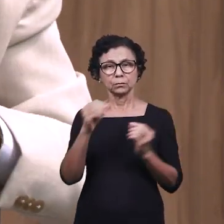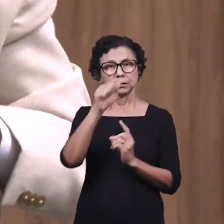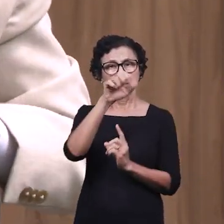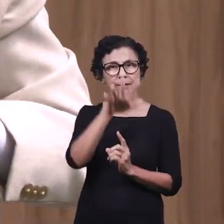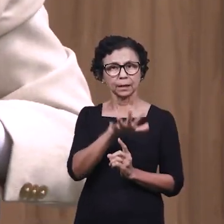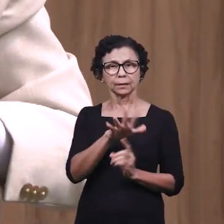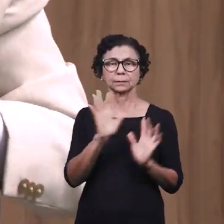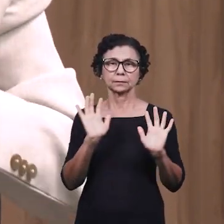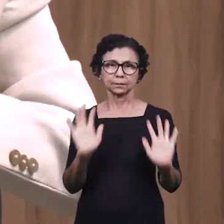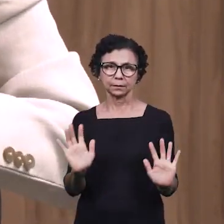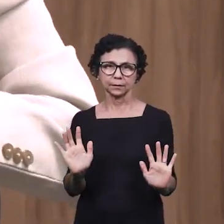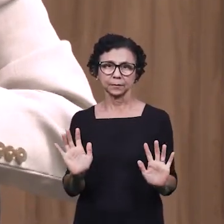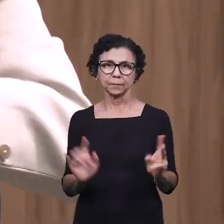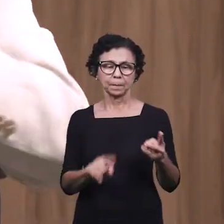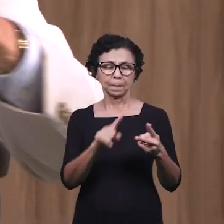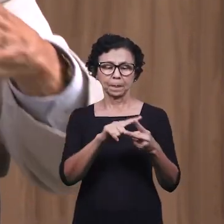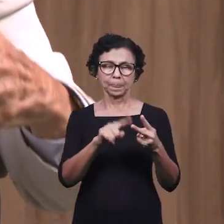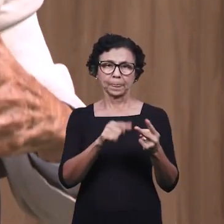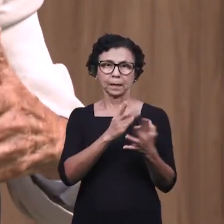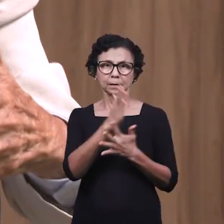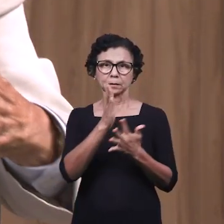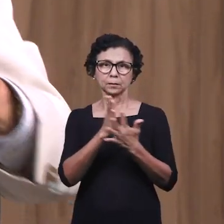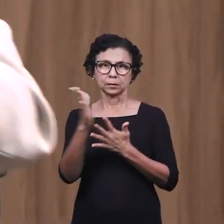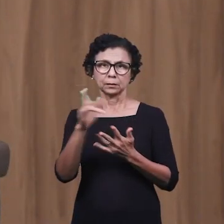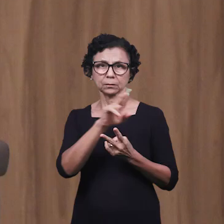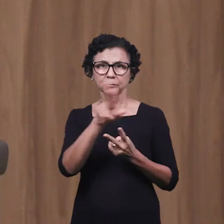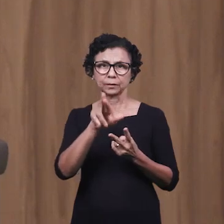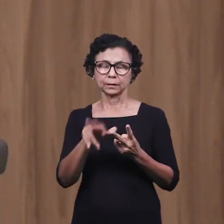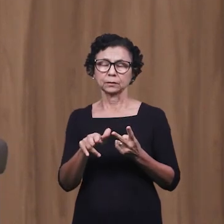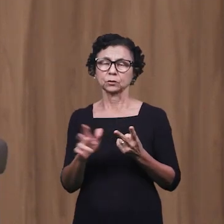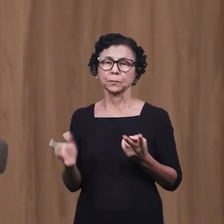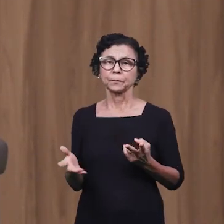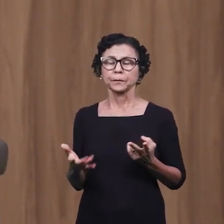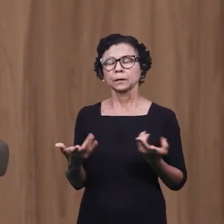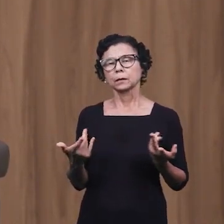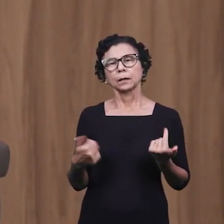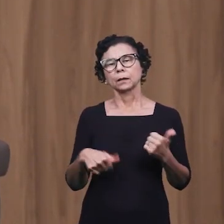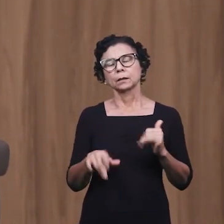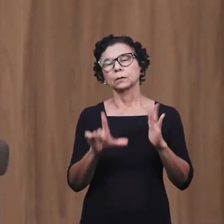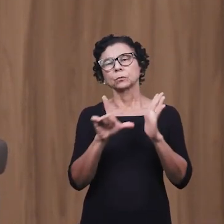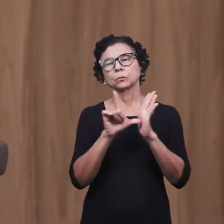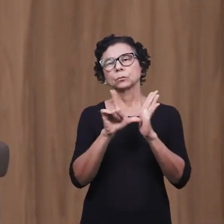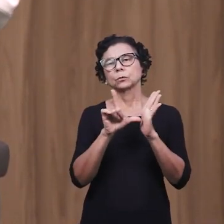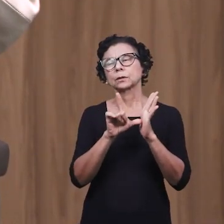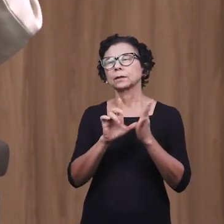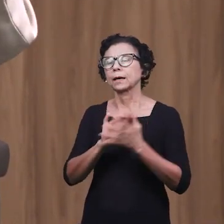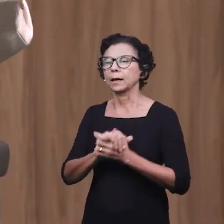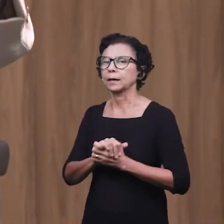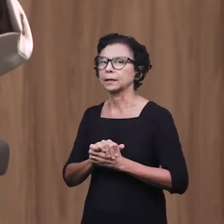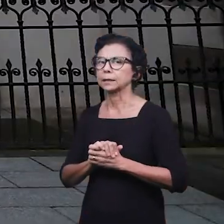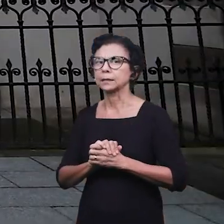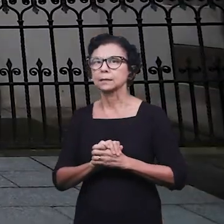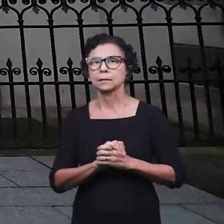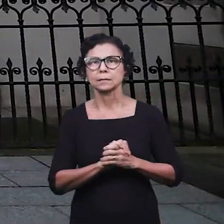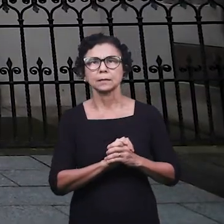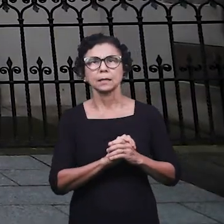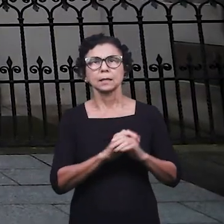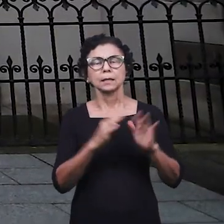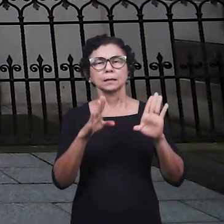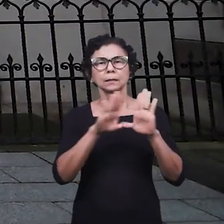foi mais adiante de Calvino. Inclusive, quando Lutero colocou as